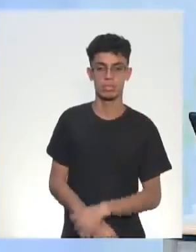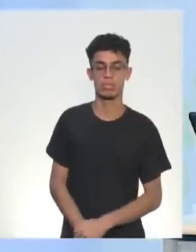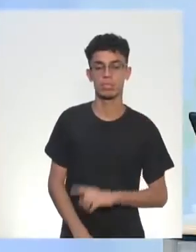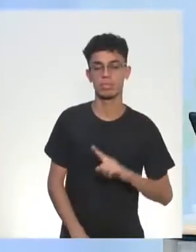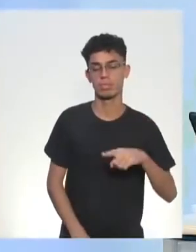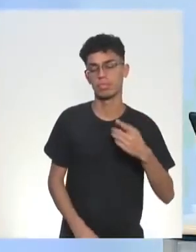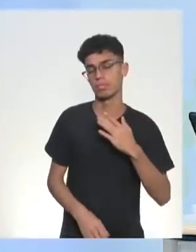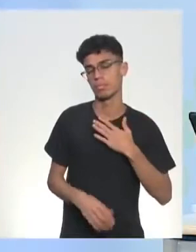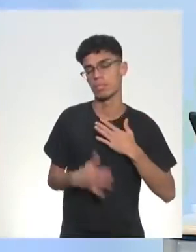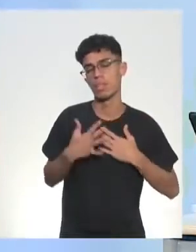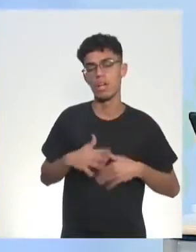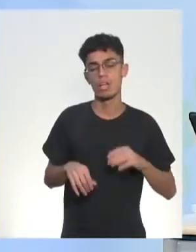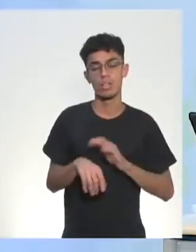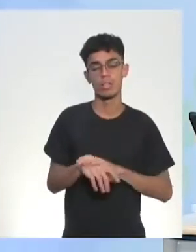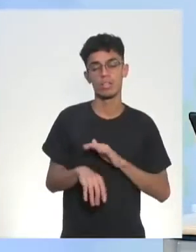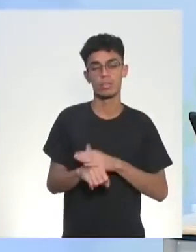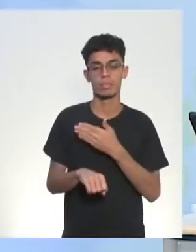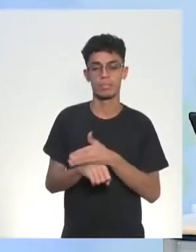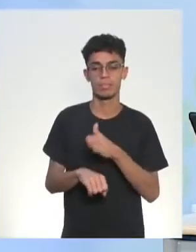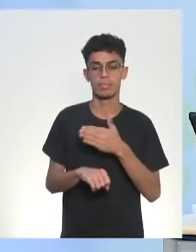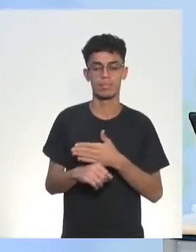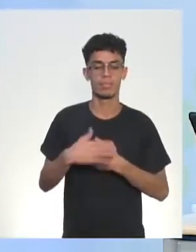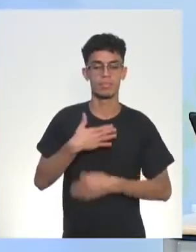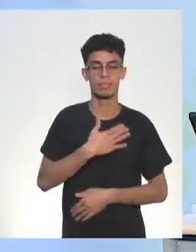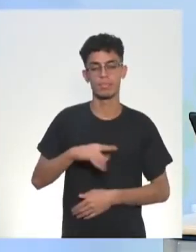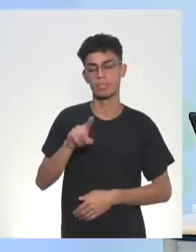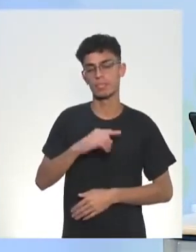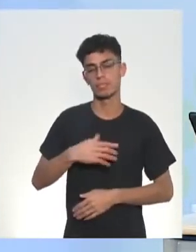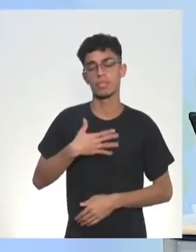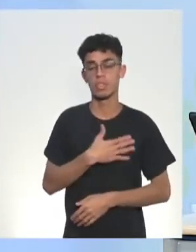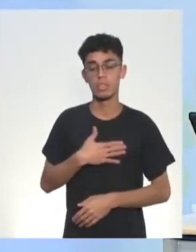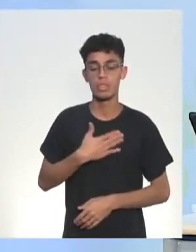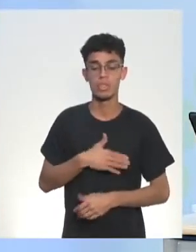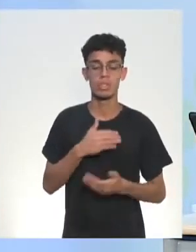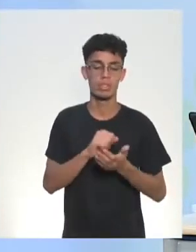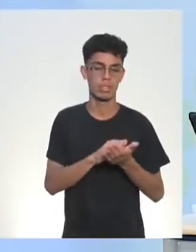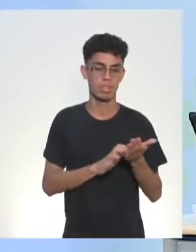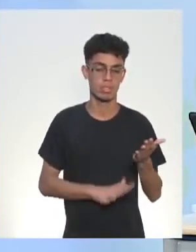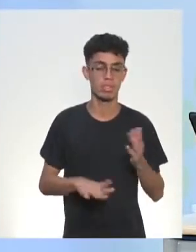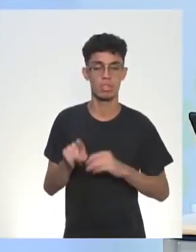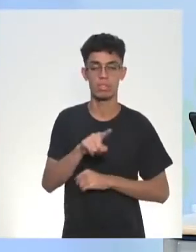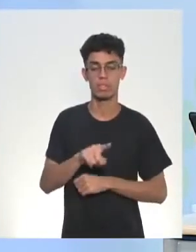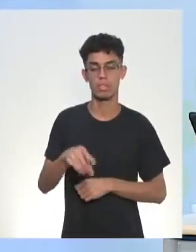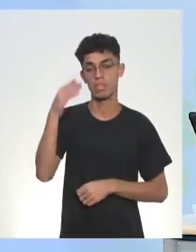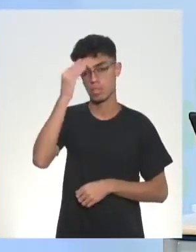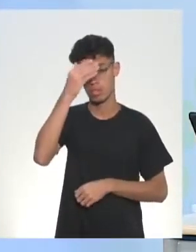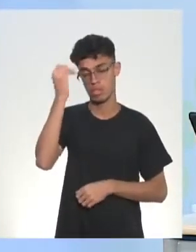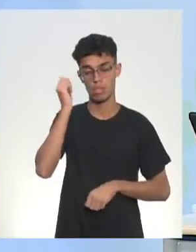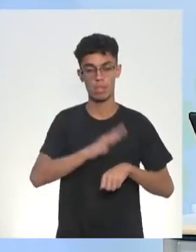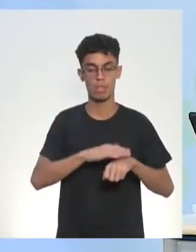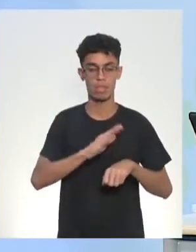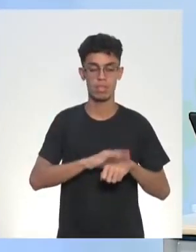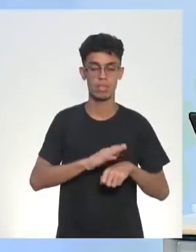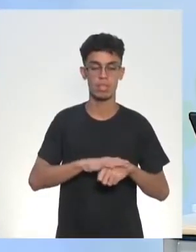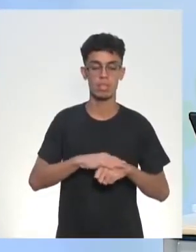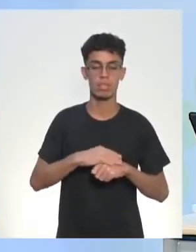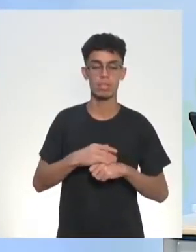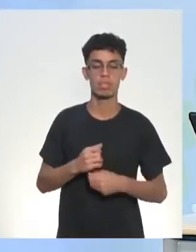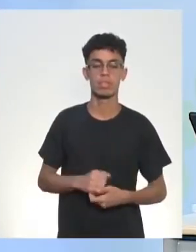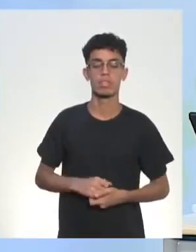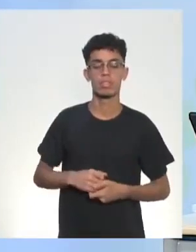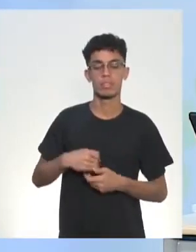com calma essa atividade, tá bom? Para você praticar. Espero que tenha gostado da aula. Não esqueça de fazer as tarefas referente a todas as nossas aulas desse bimestre e a